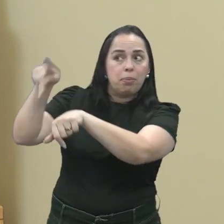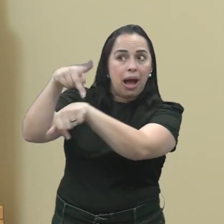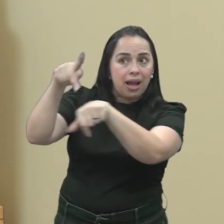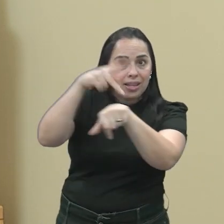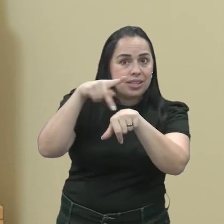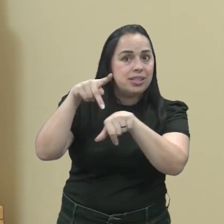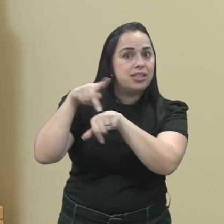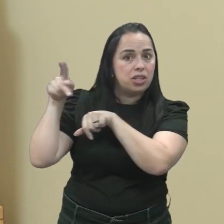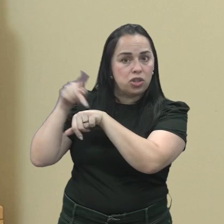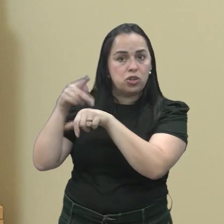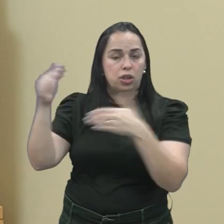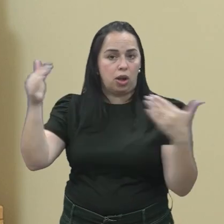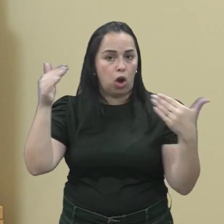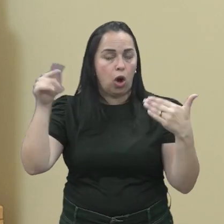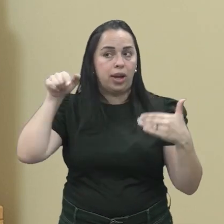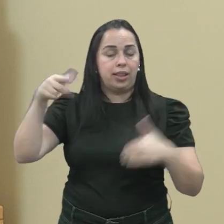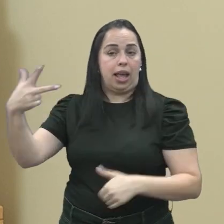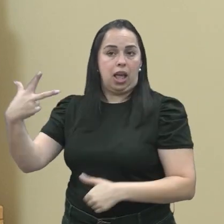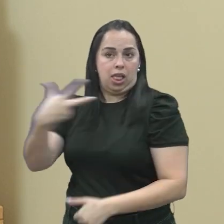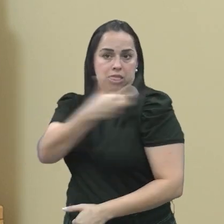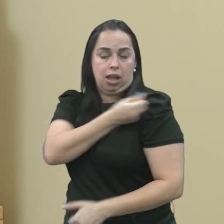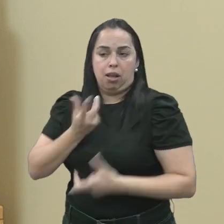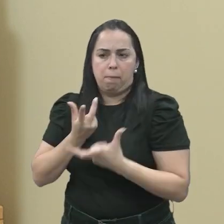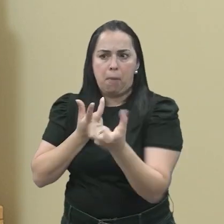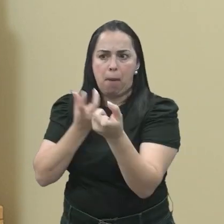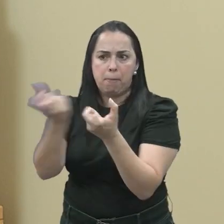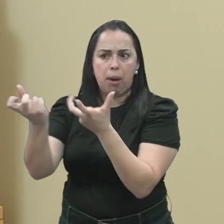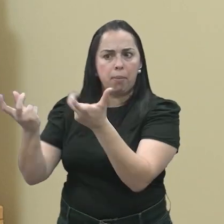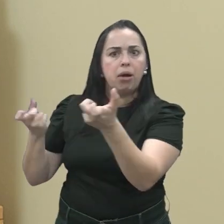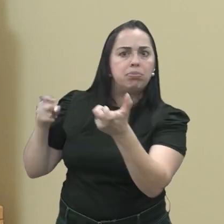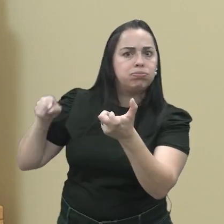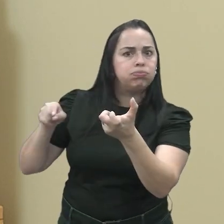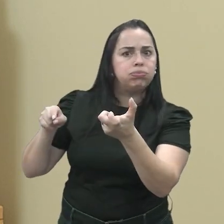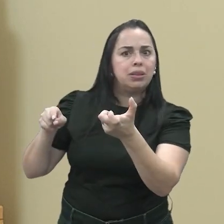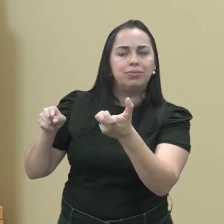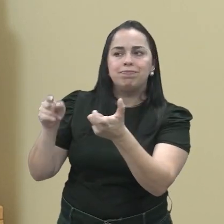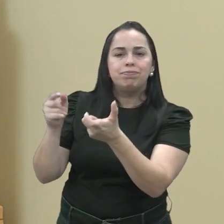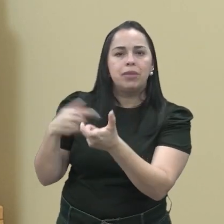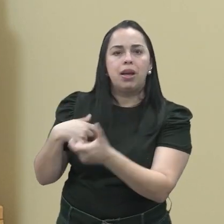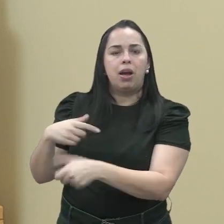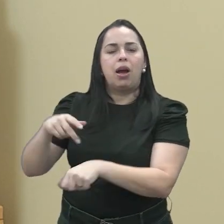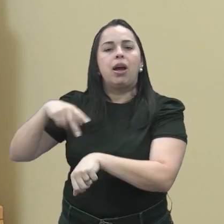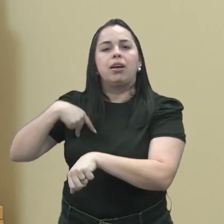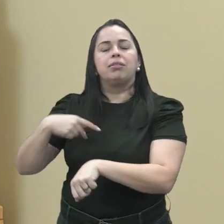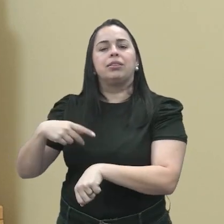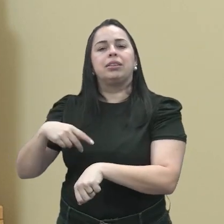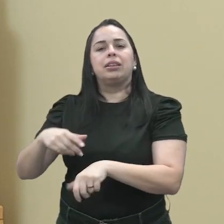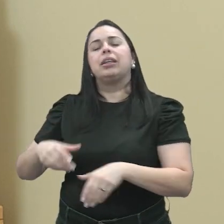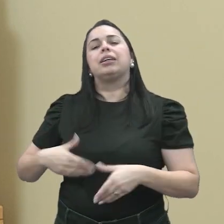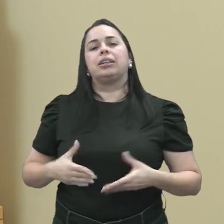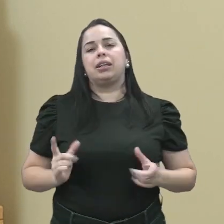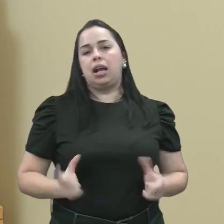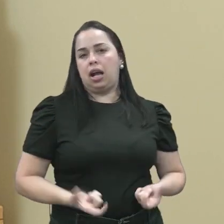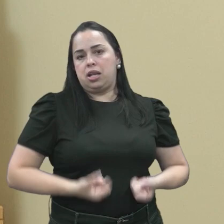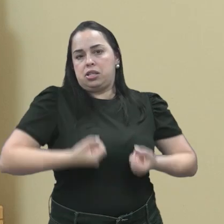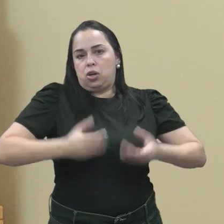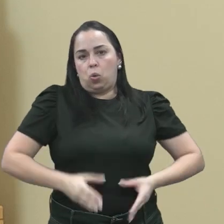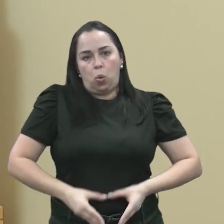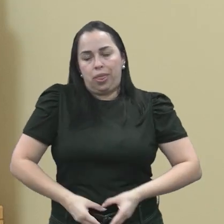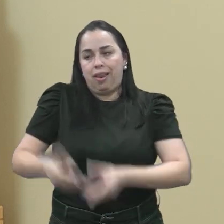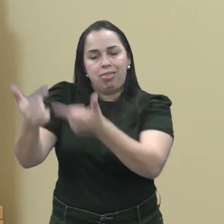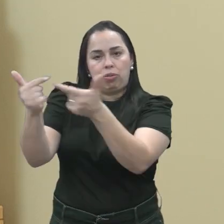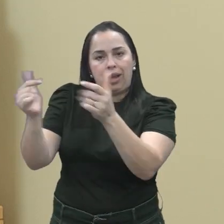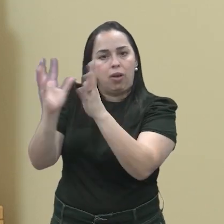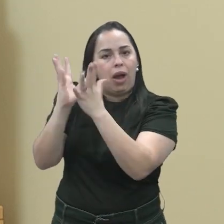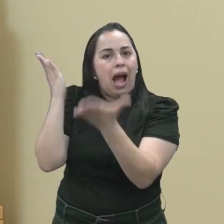países desenvolvidos que já fazem a vacinação em massa para a população, não tem mais câncer de colo de útero. Sabe? Então,